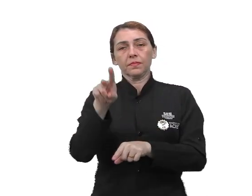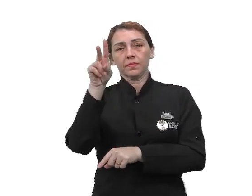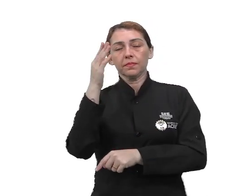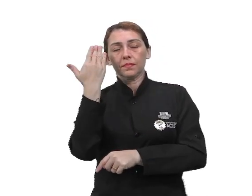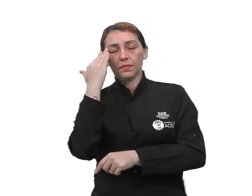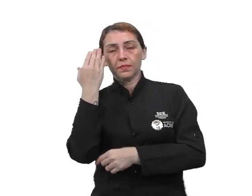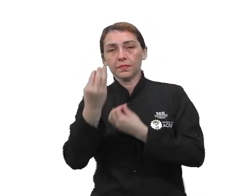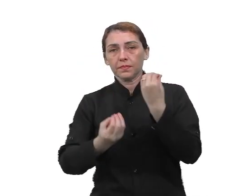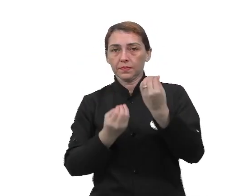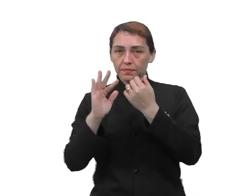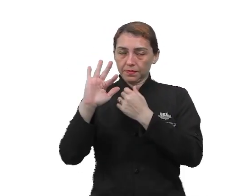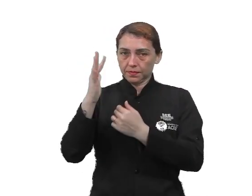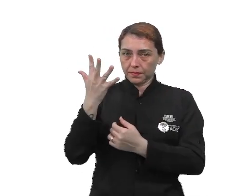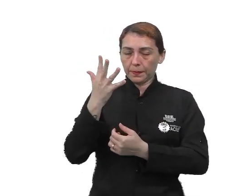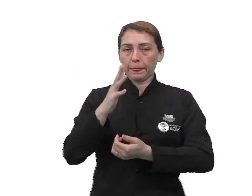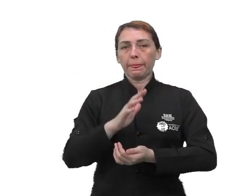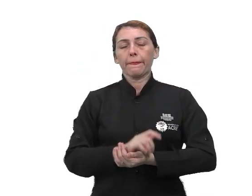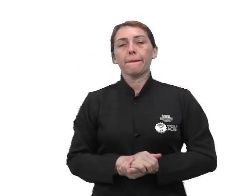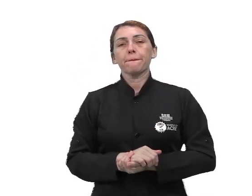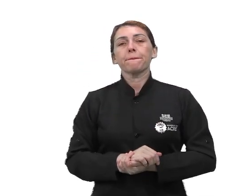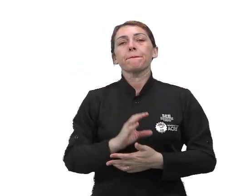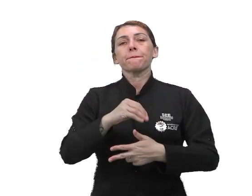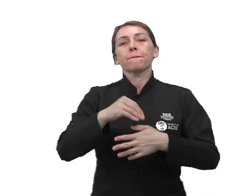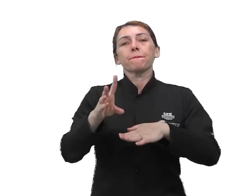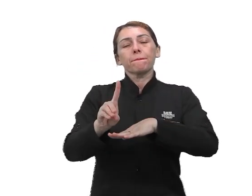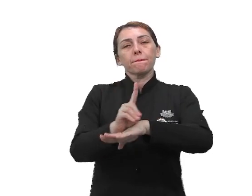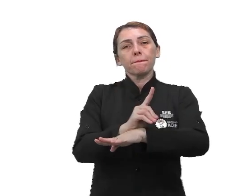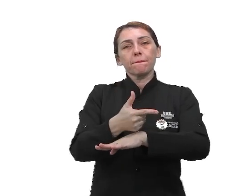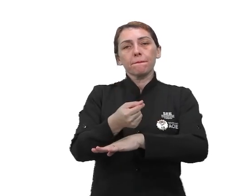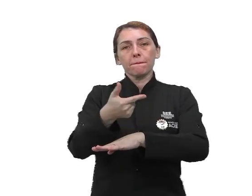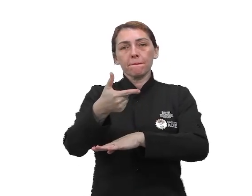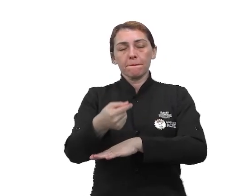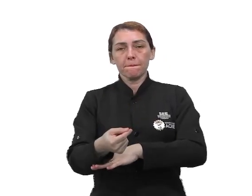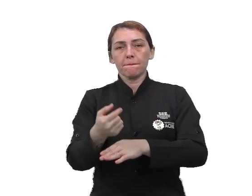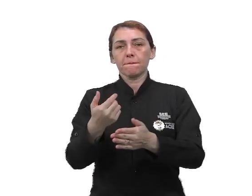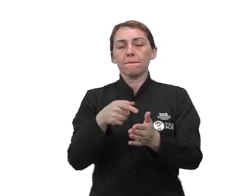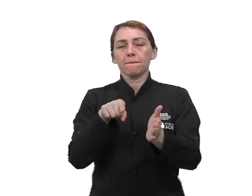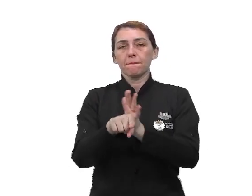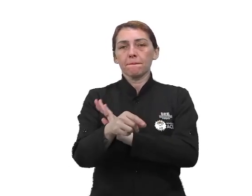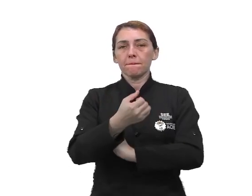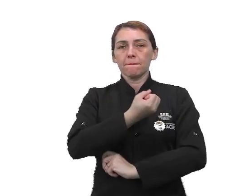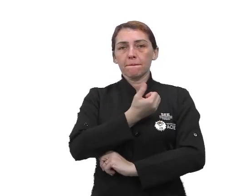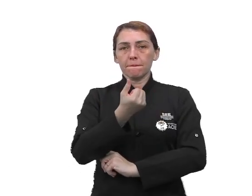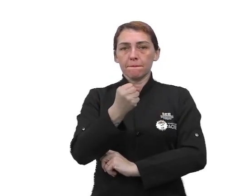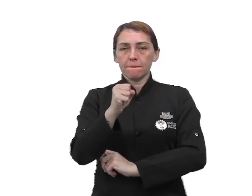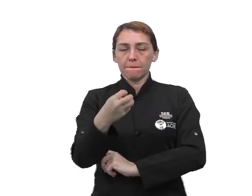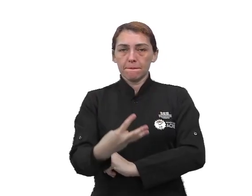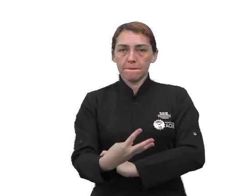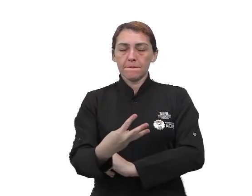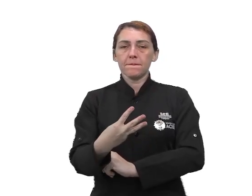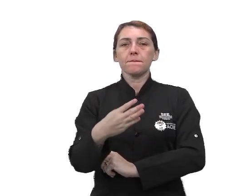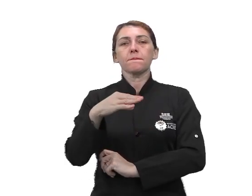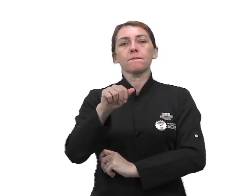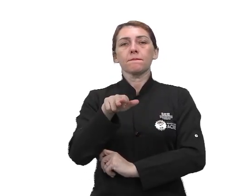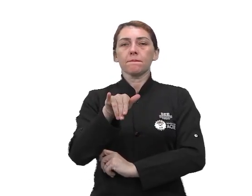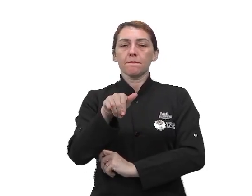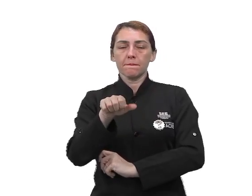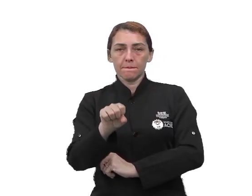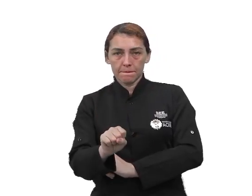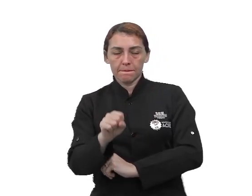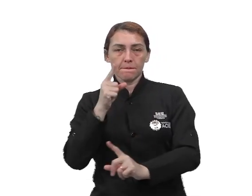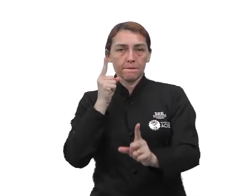que acontece isso. Vamos lá. Enem Digital 2020, questão 83. Fala o seguinte: os canais meândricos